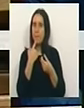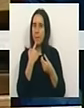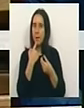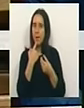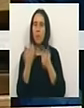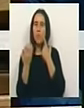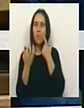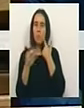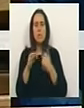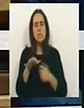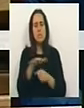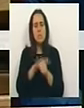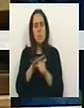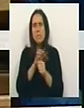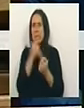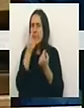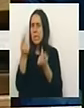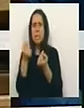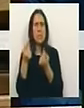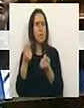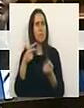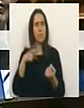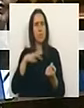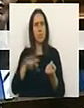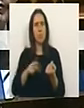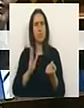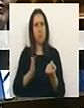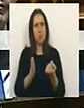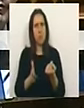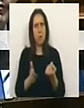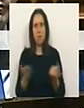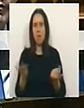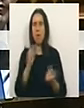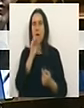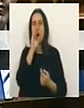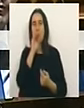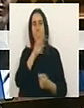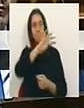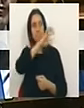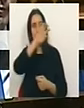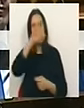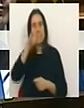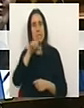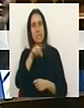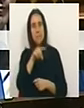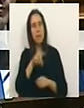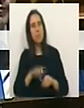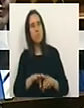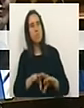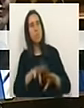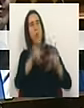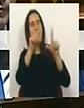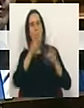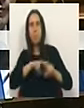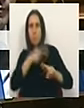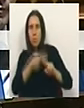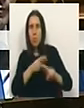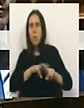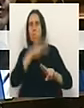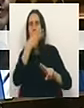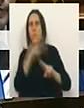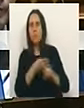passaram por circunstâncias muito parecidas com Portugal. E chegamos à conclusão que esses países estão a crescer ou o dobro ou